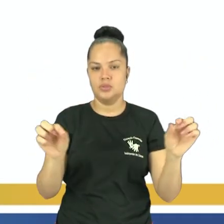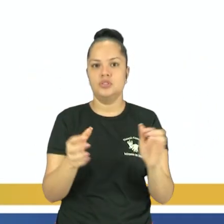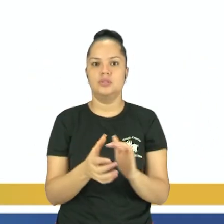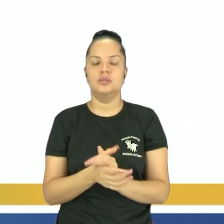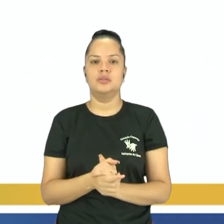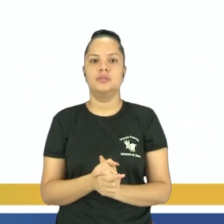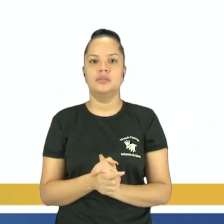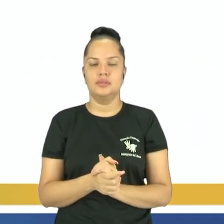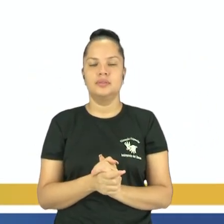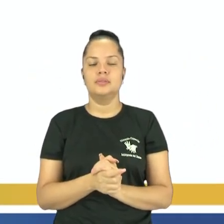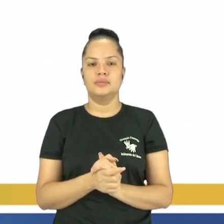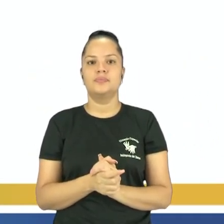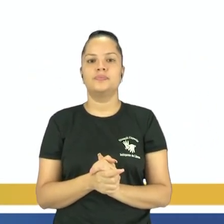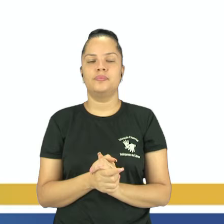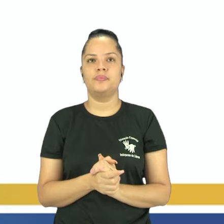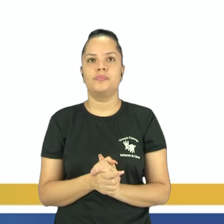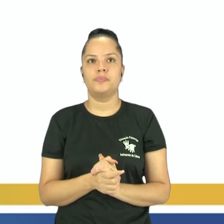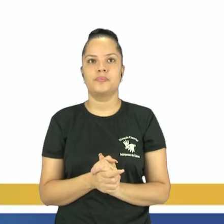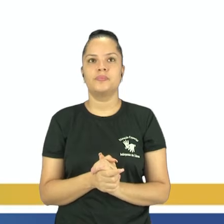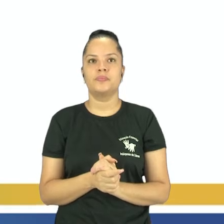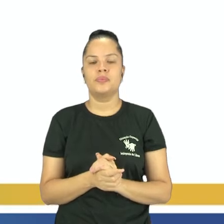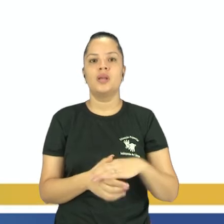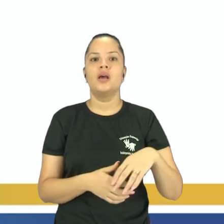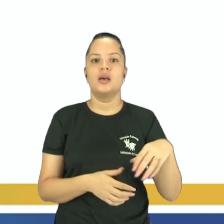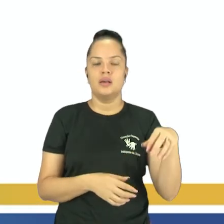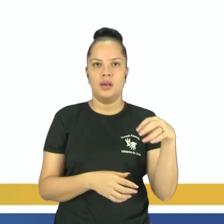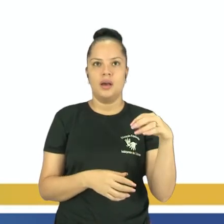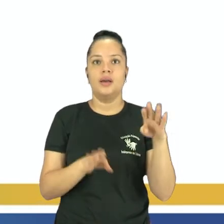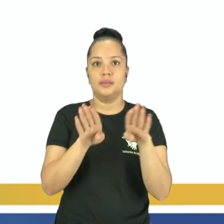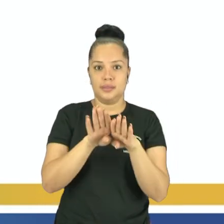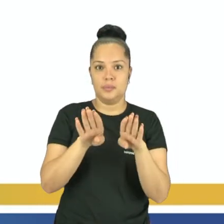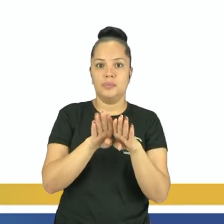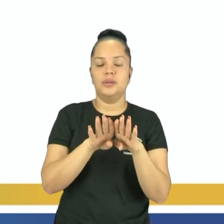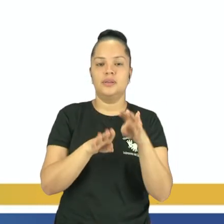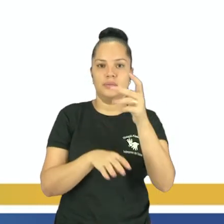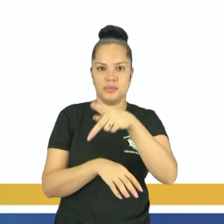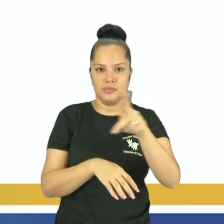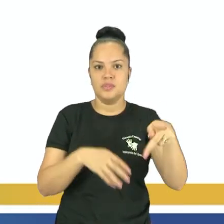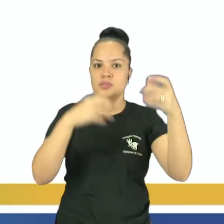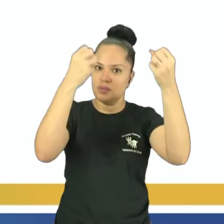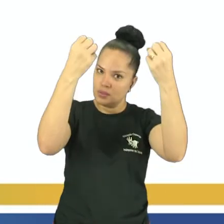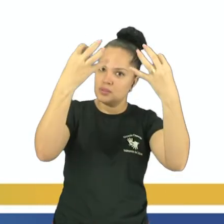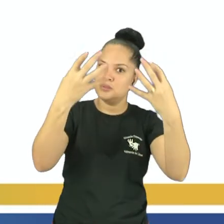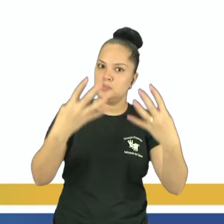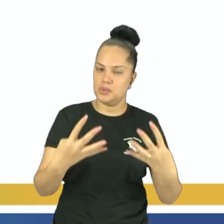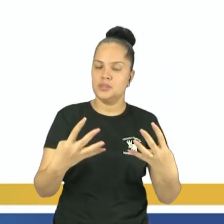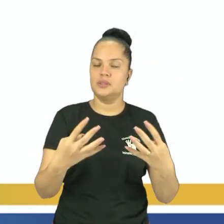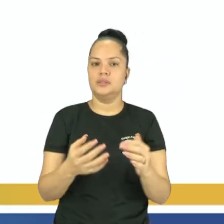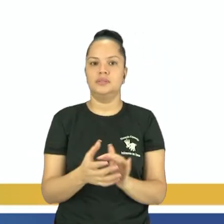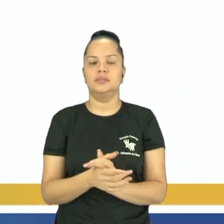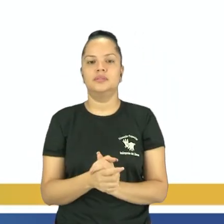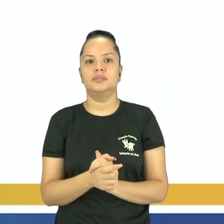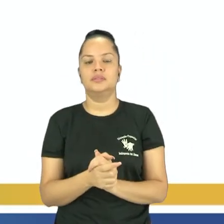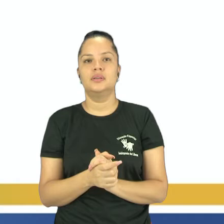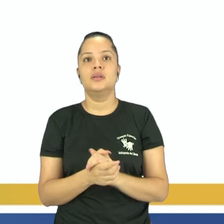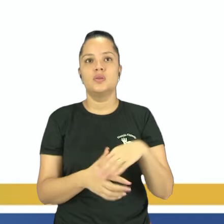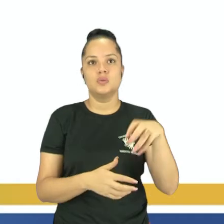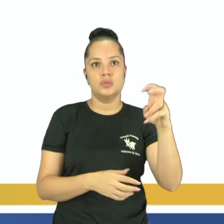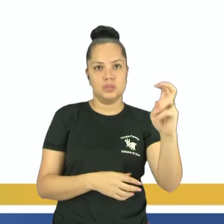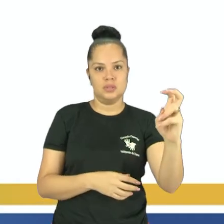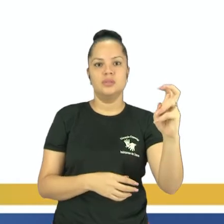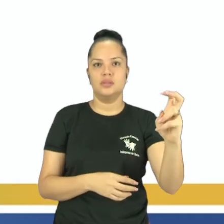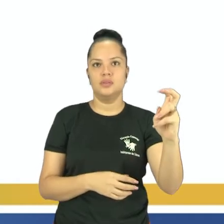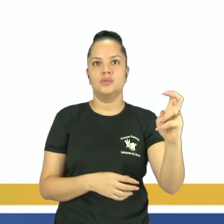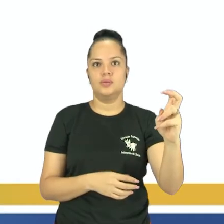forem iguais, né, congruentes. Mas um polígono de 4 lados sempre pode ser chamado de quadrilátero. Um polígono de